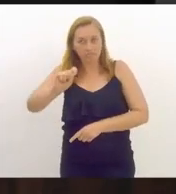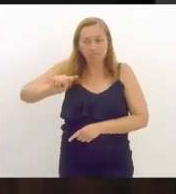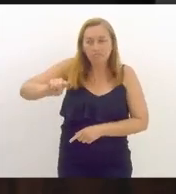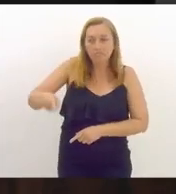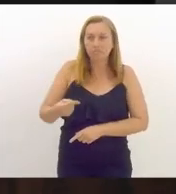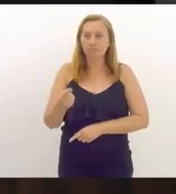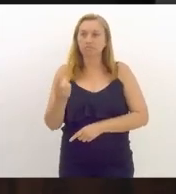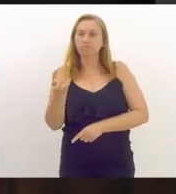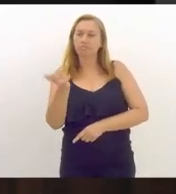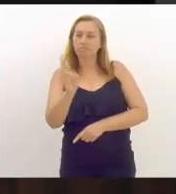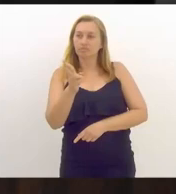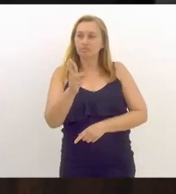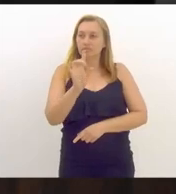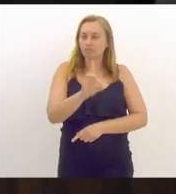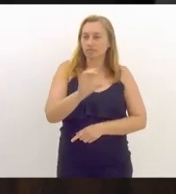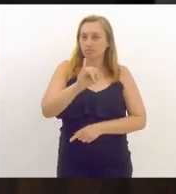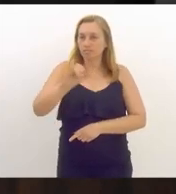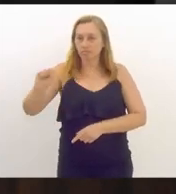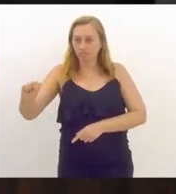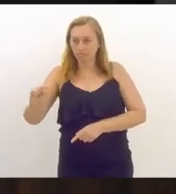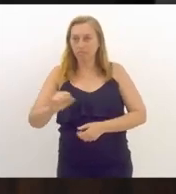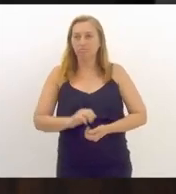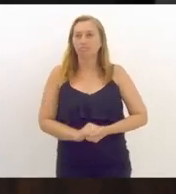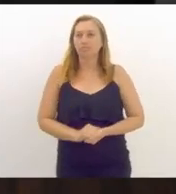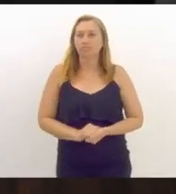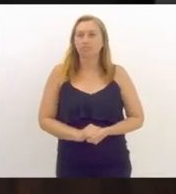só no ICMS